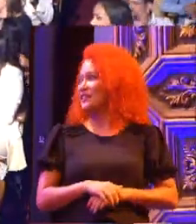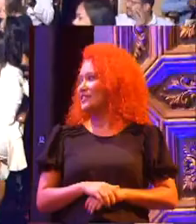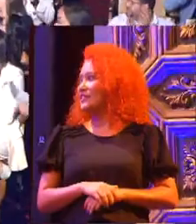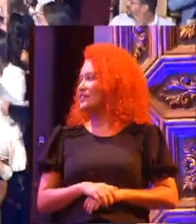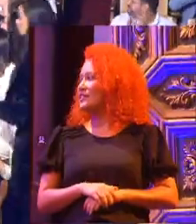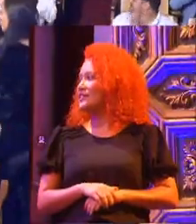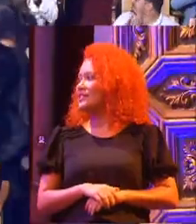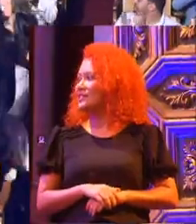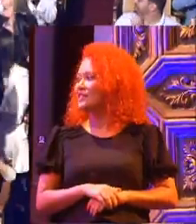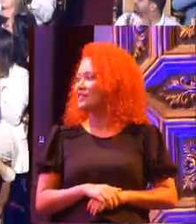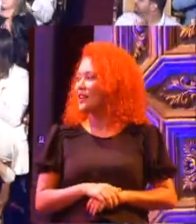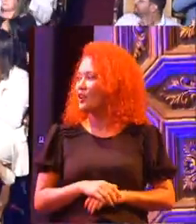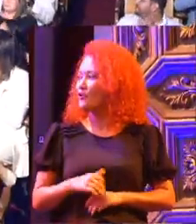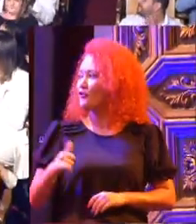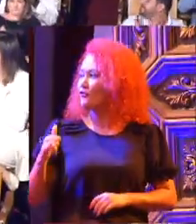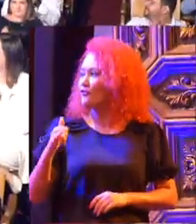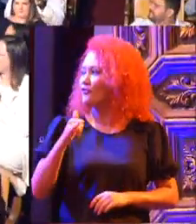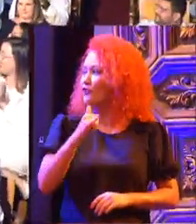Parabéns, Gileno.